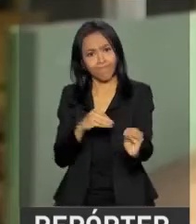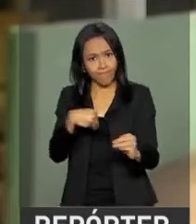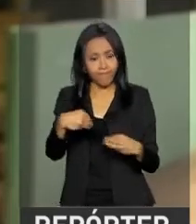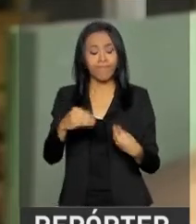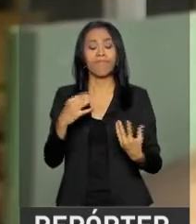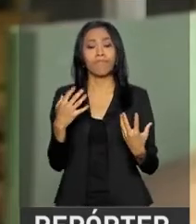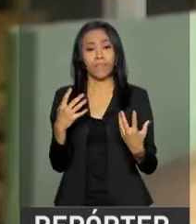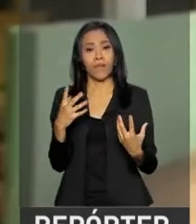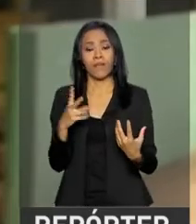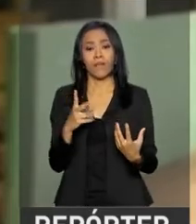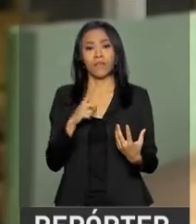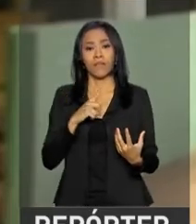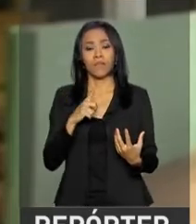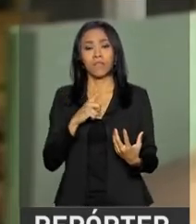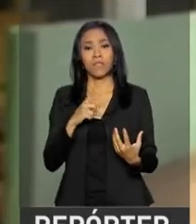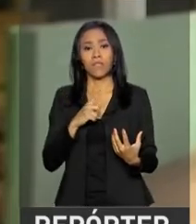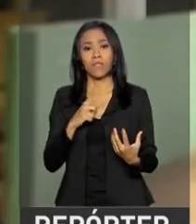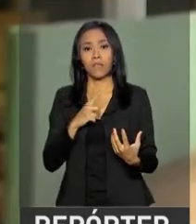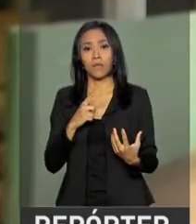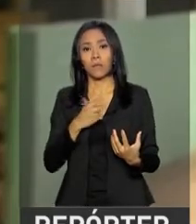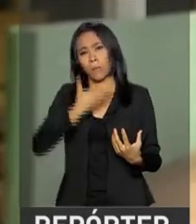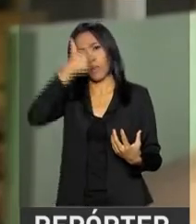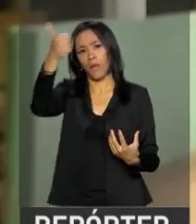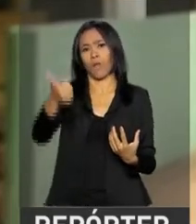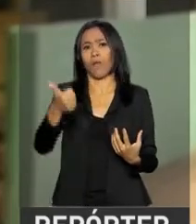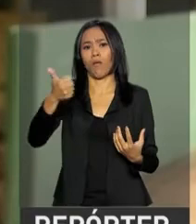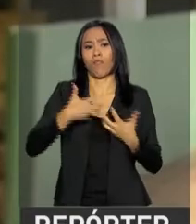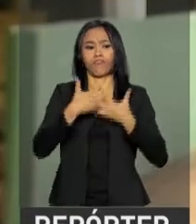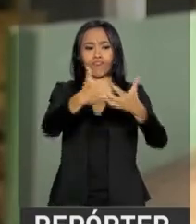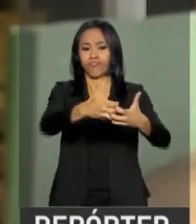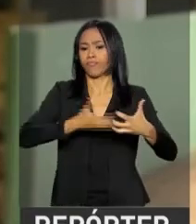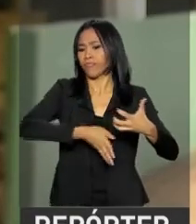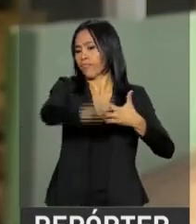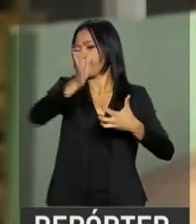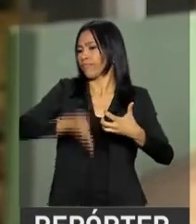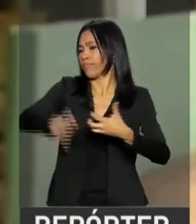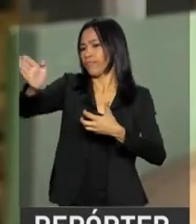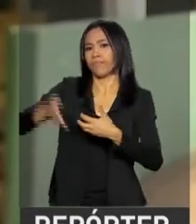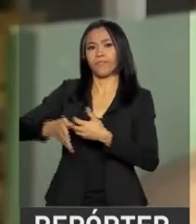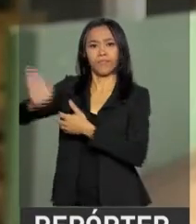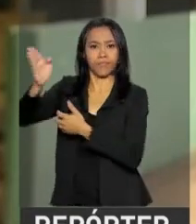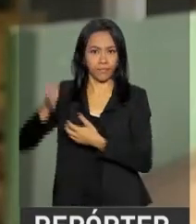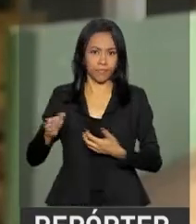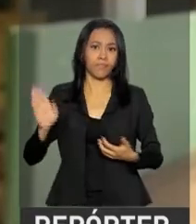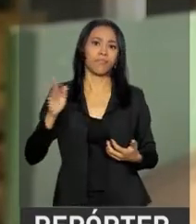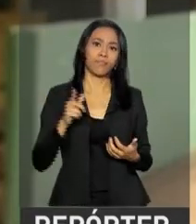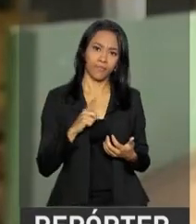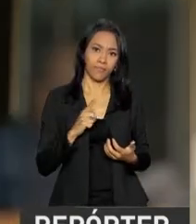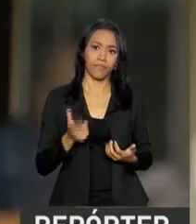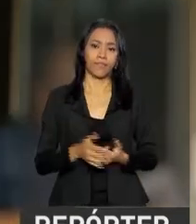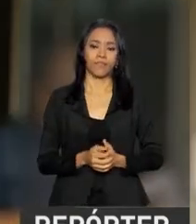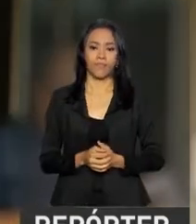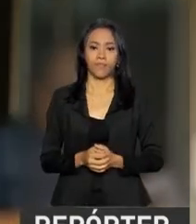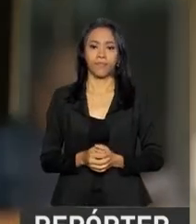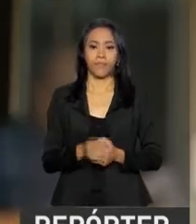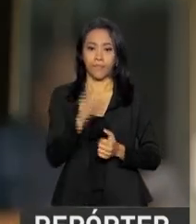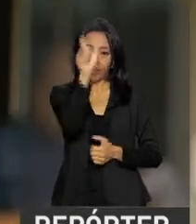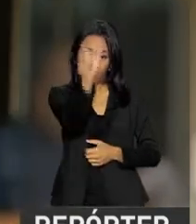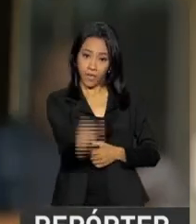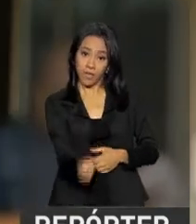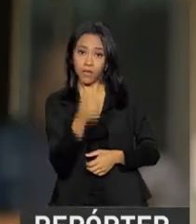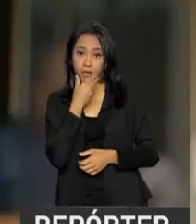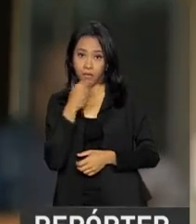é com a locomoção a mais e vai facilitar bastante no transporte da nossa nossa produção para este